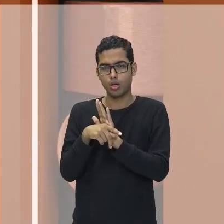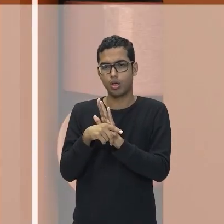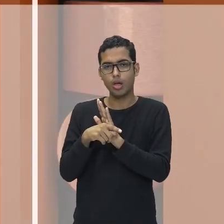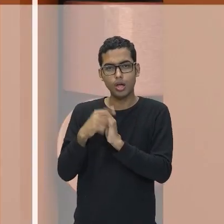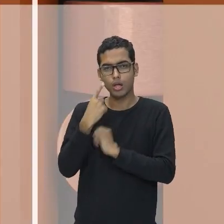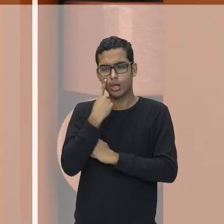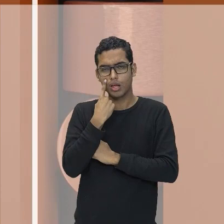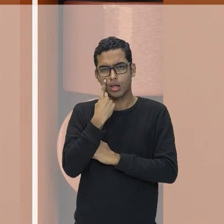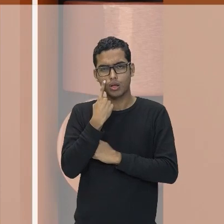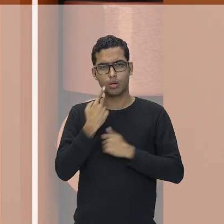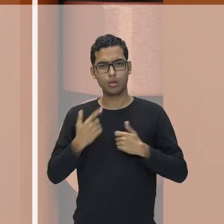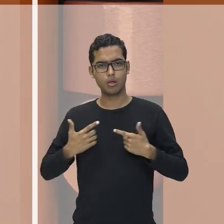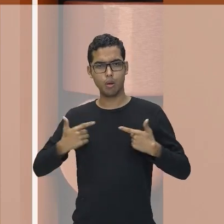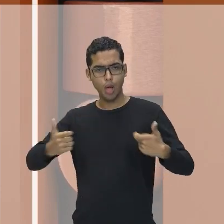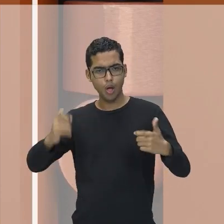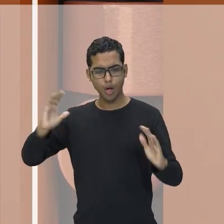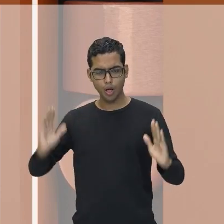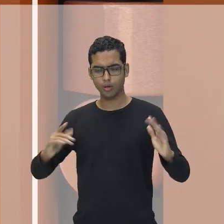em Stalingrado